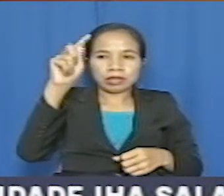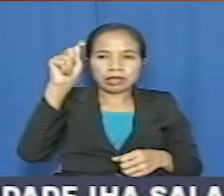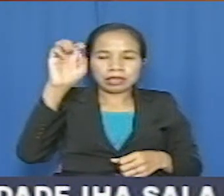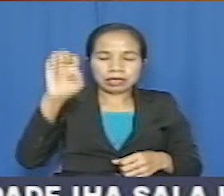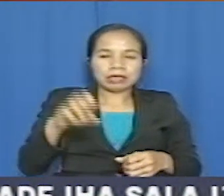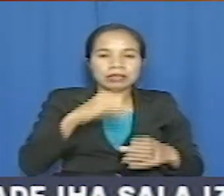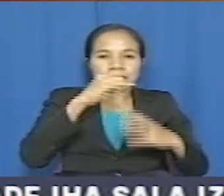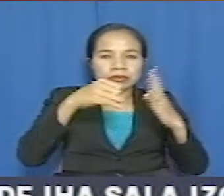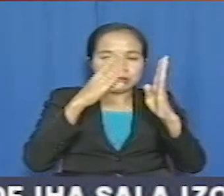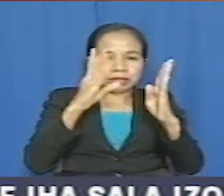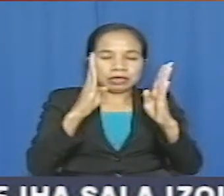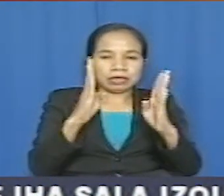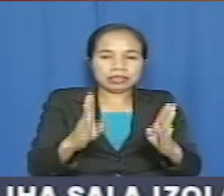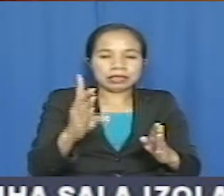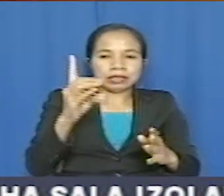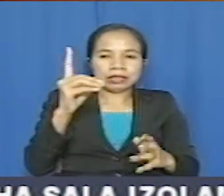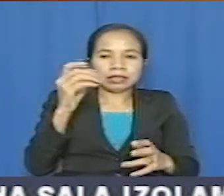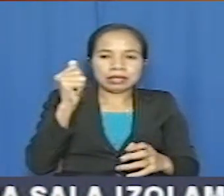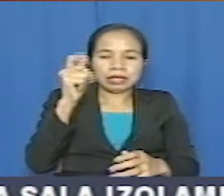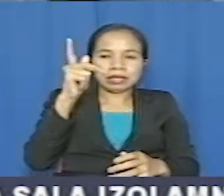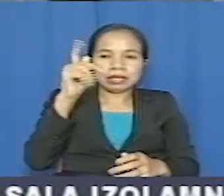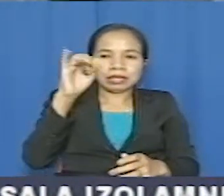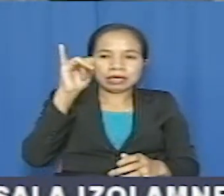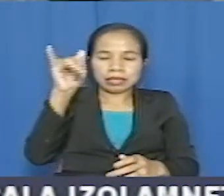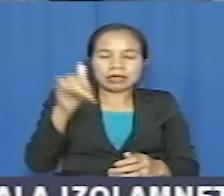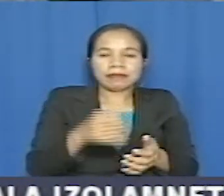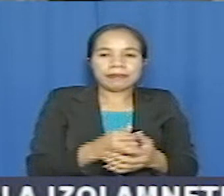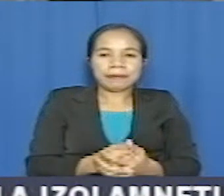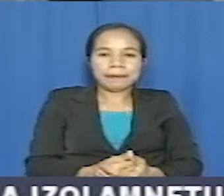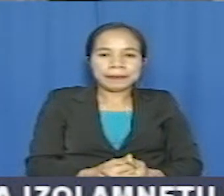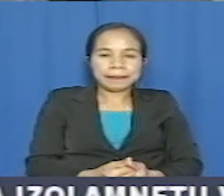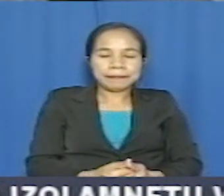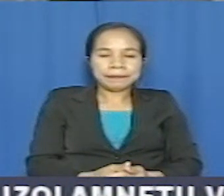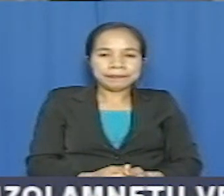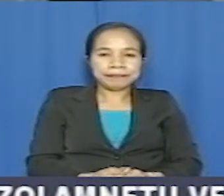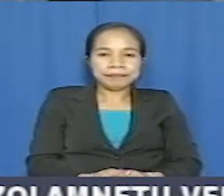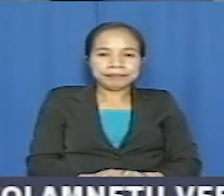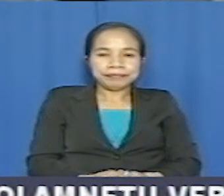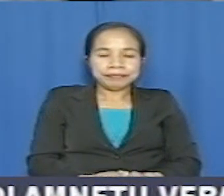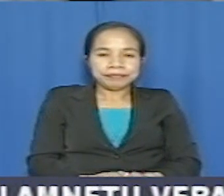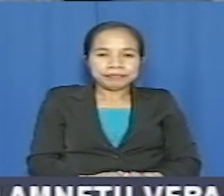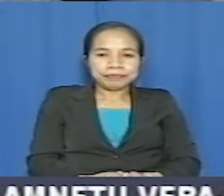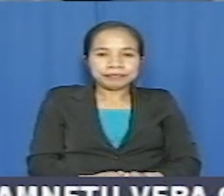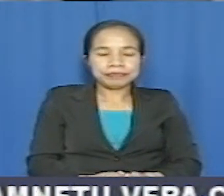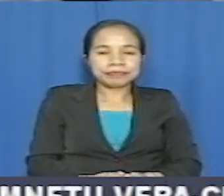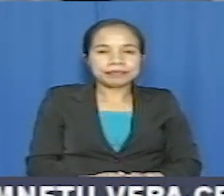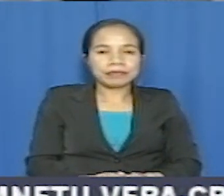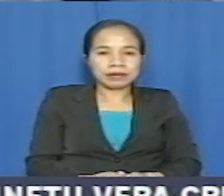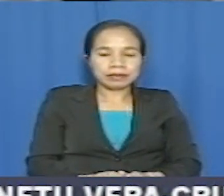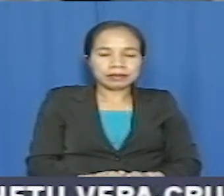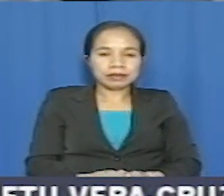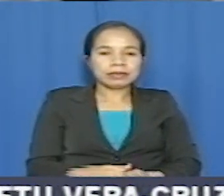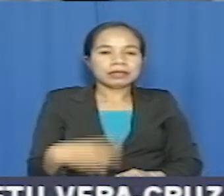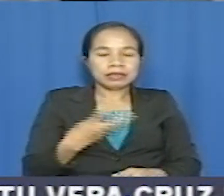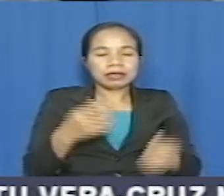o jornalista Daki Belo. Cita filha fala de segundo segmento nesse, hamuto fala o ministra